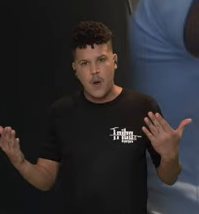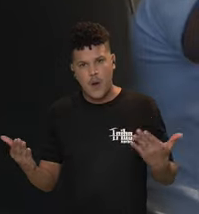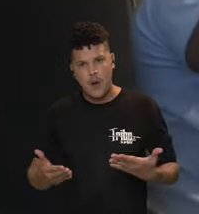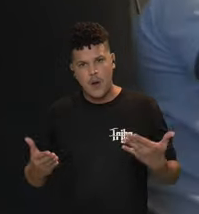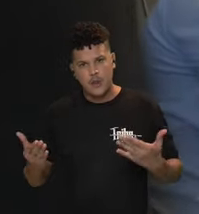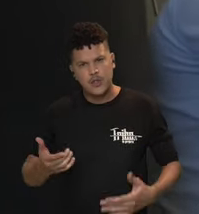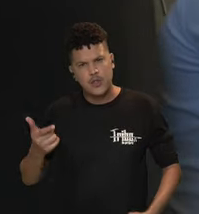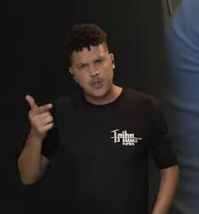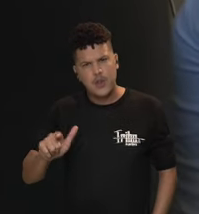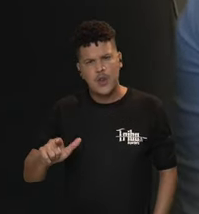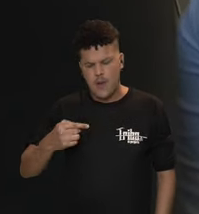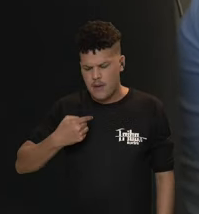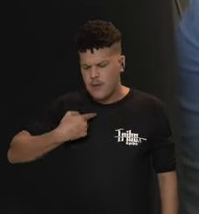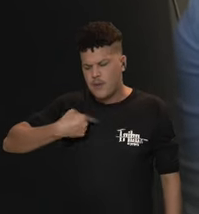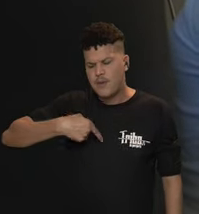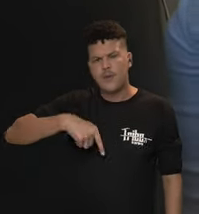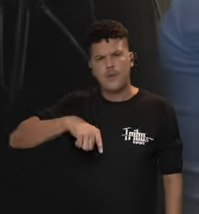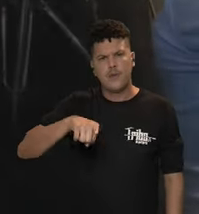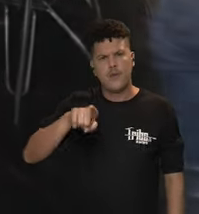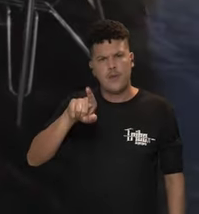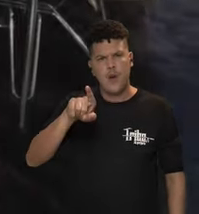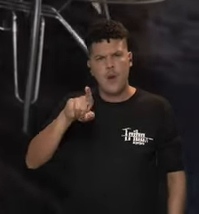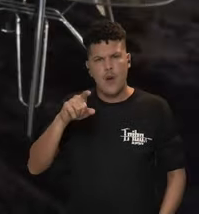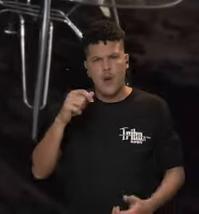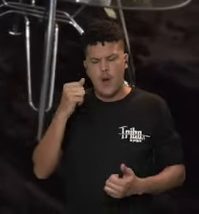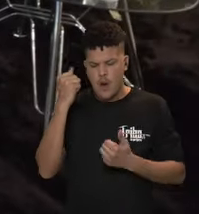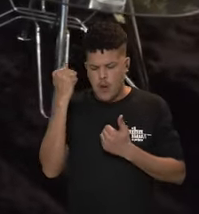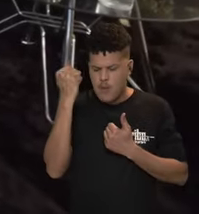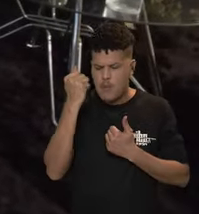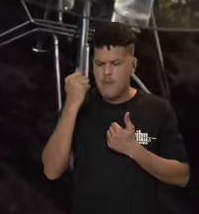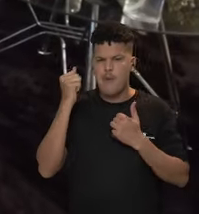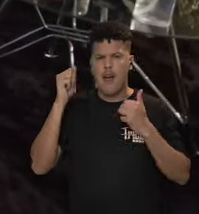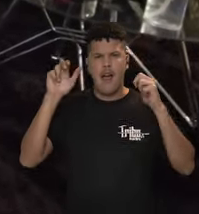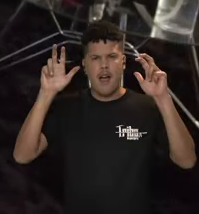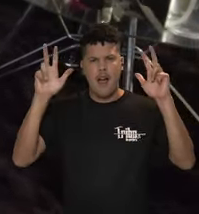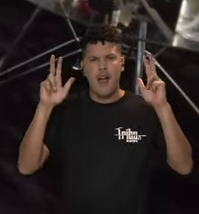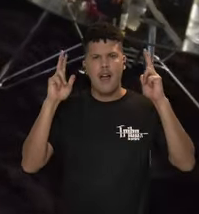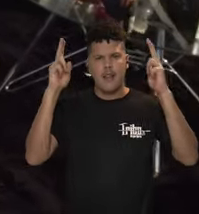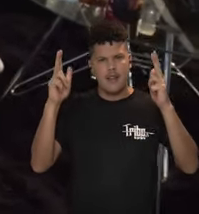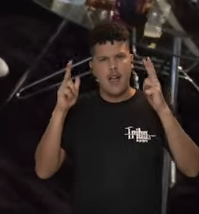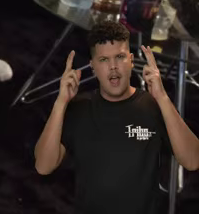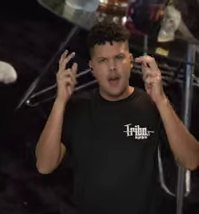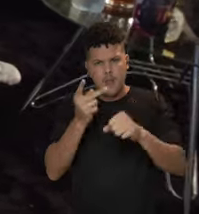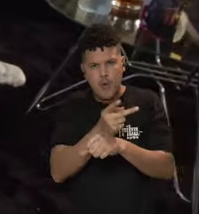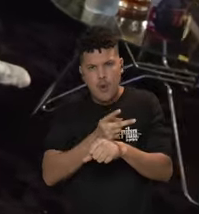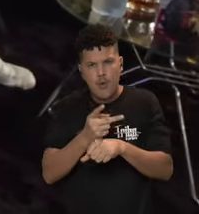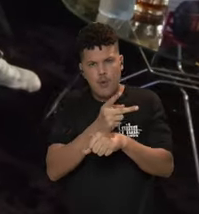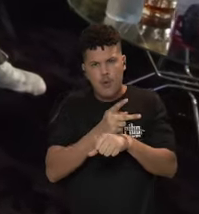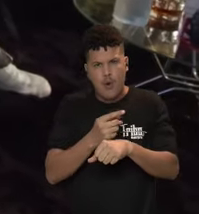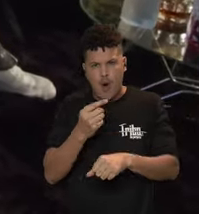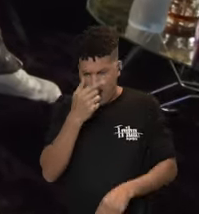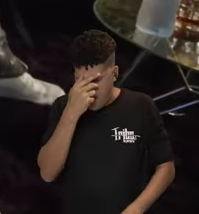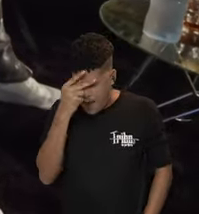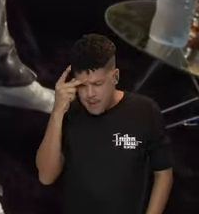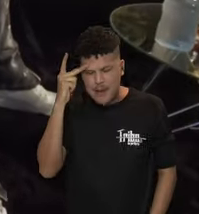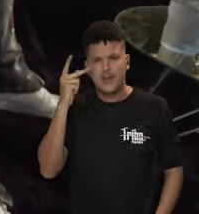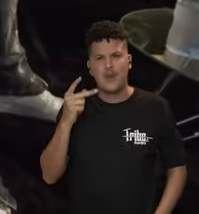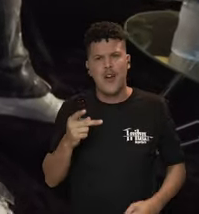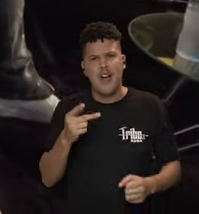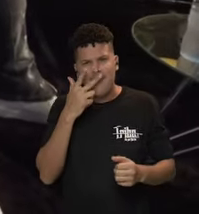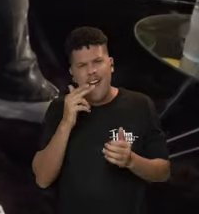Eu vou no baile à procura de alguém que se mude o nosso